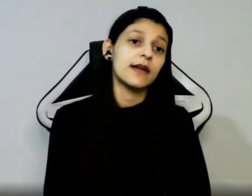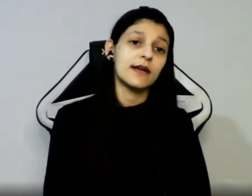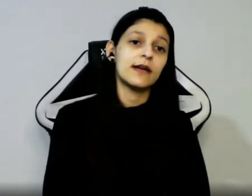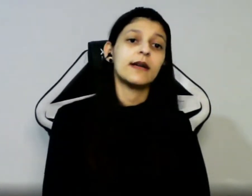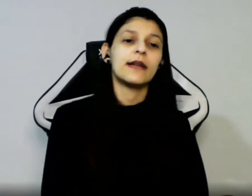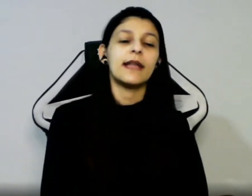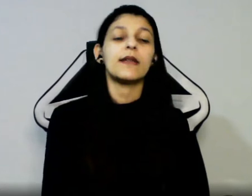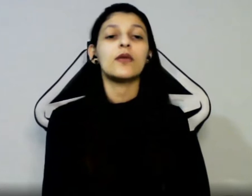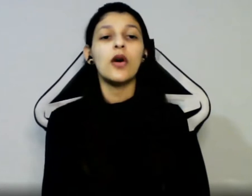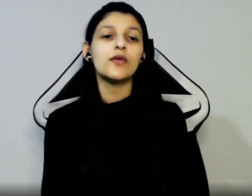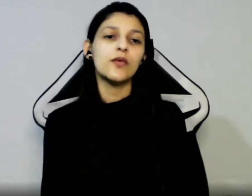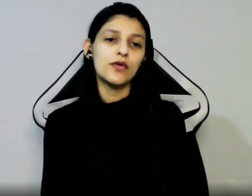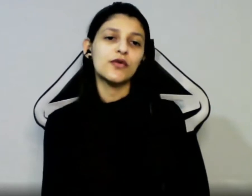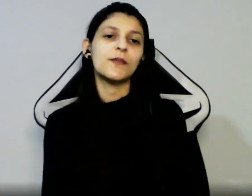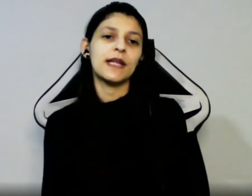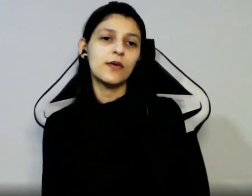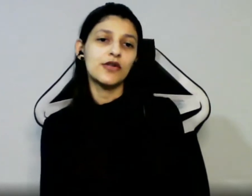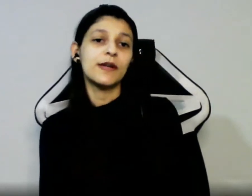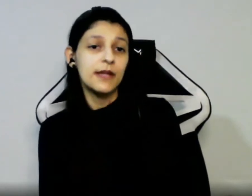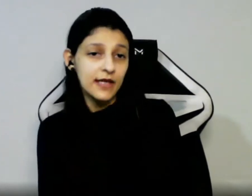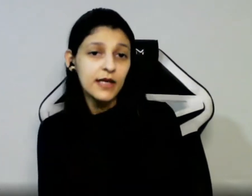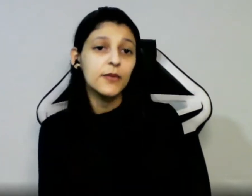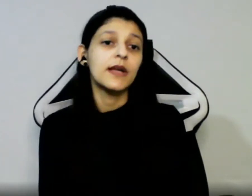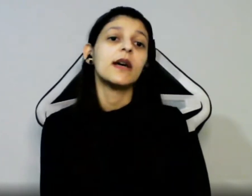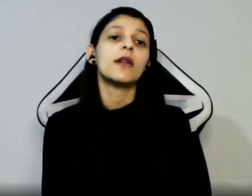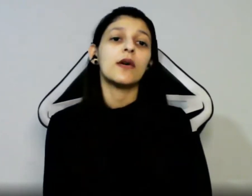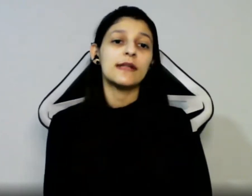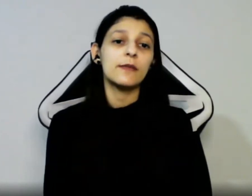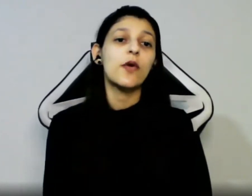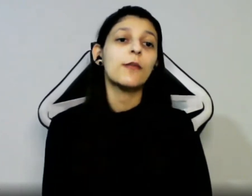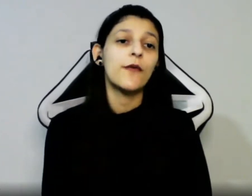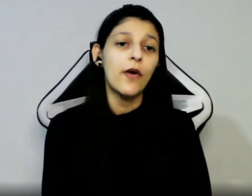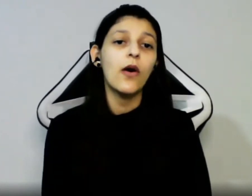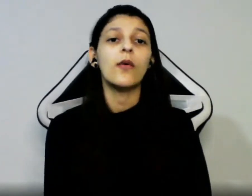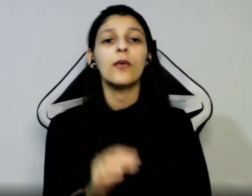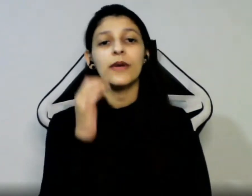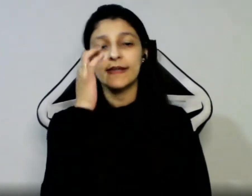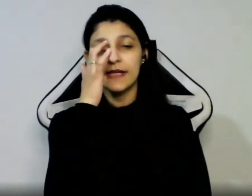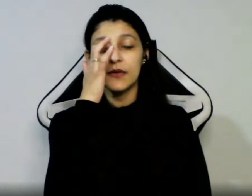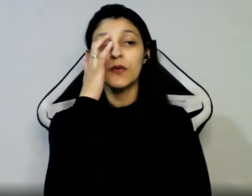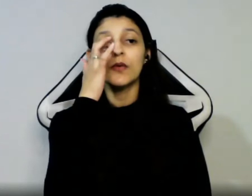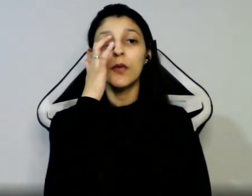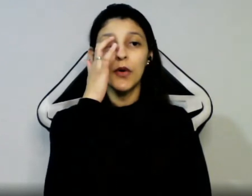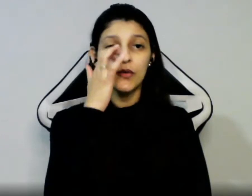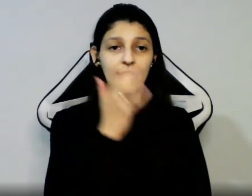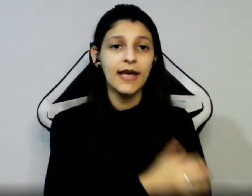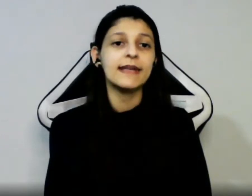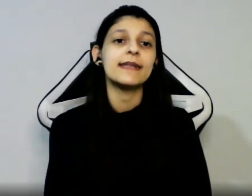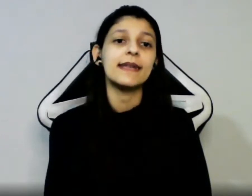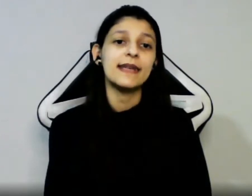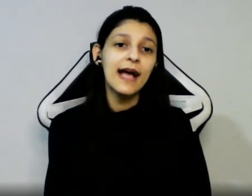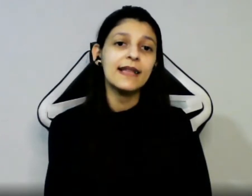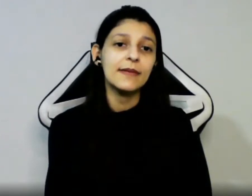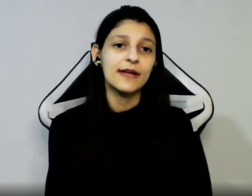pedagogia. Né? No nosso curso de pedagogia bilíngue, nós temos como foco o ensino do